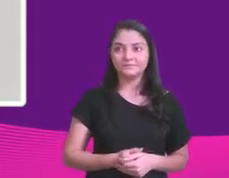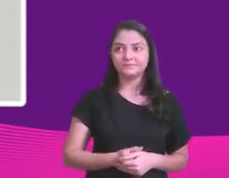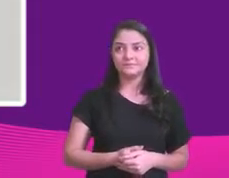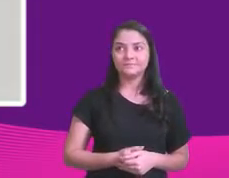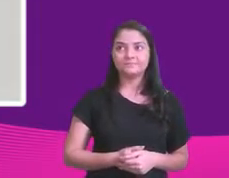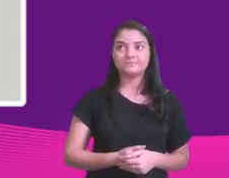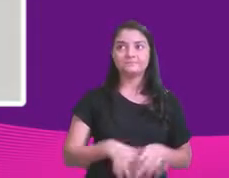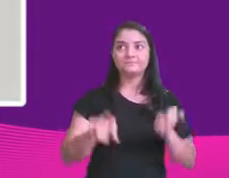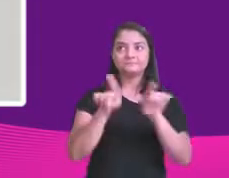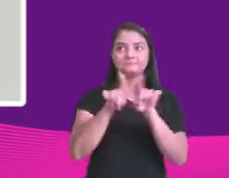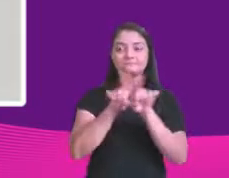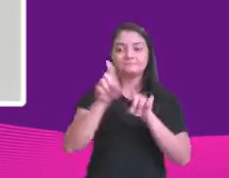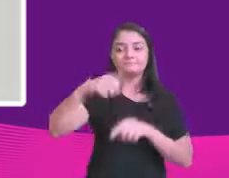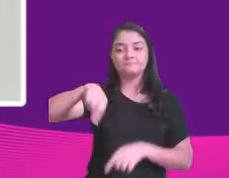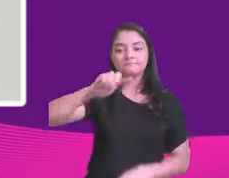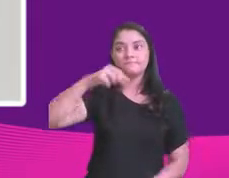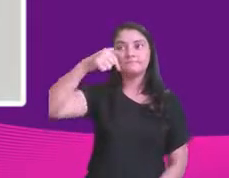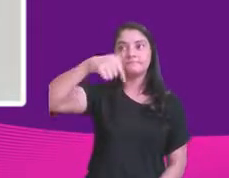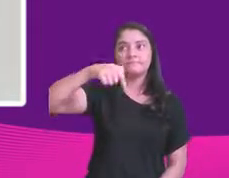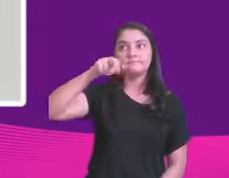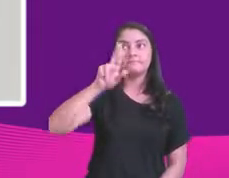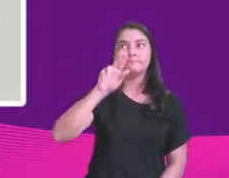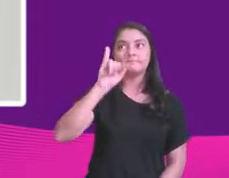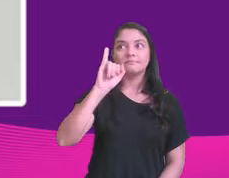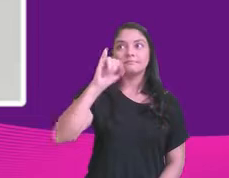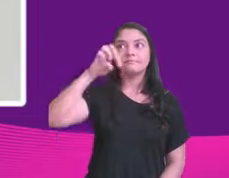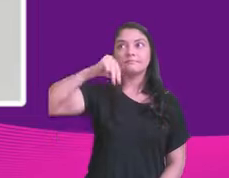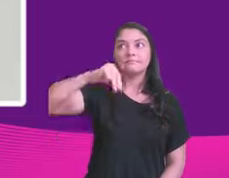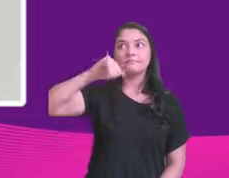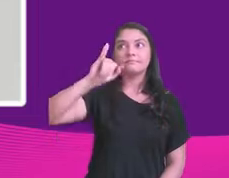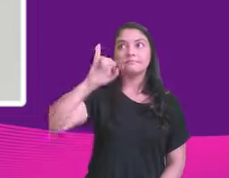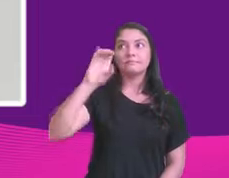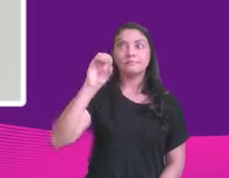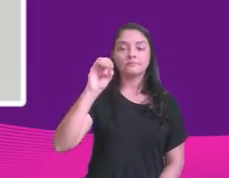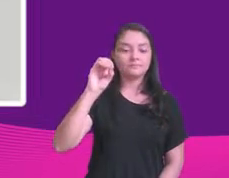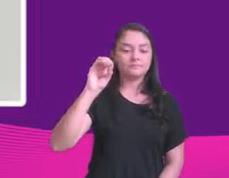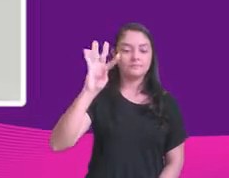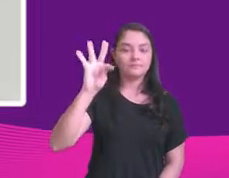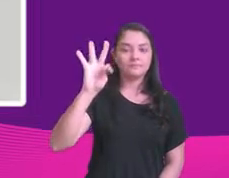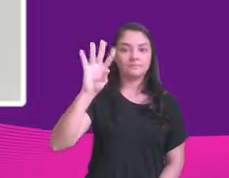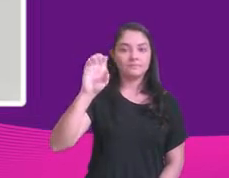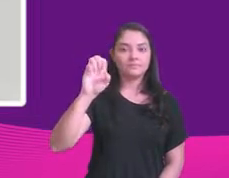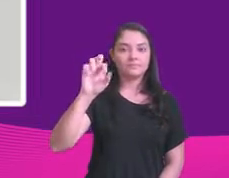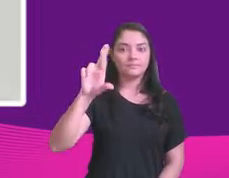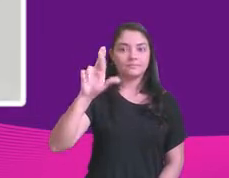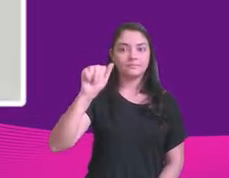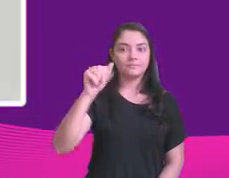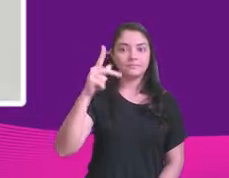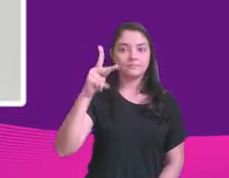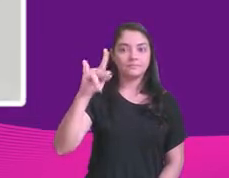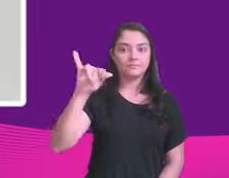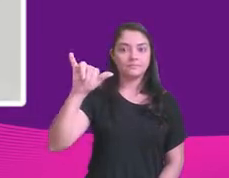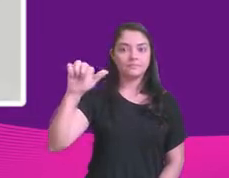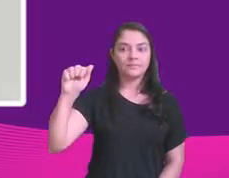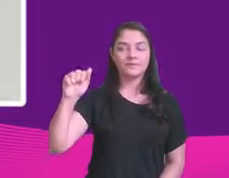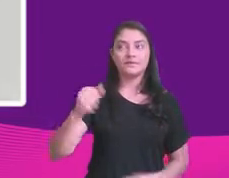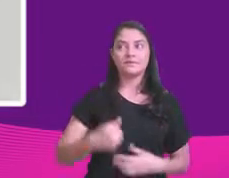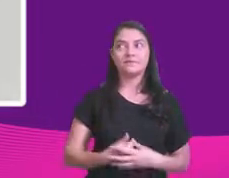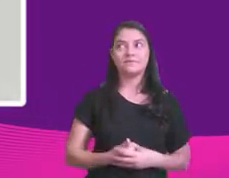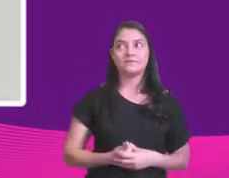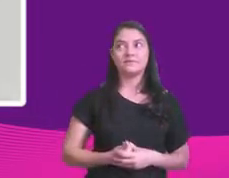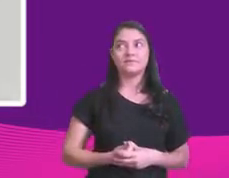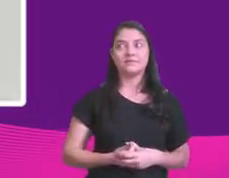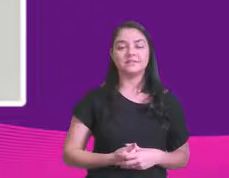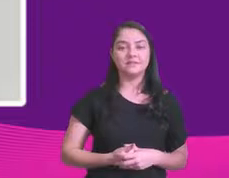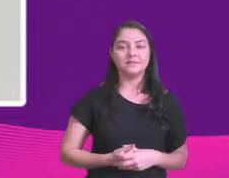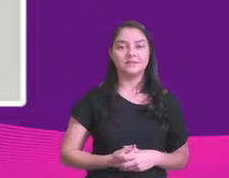a gente falou a primeira parte de uma forma mais rápida sobre a necessidade do esforço máximo do cirurgião para fazer a citorredução. Então